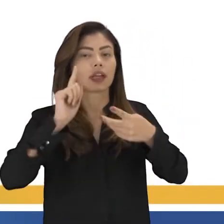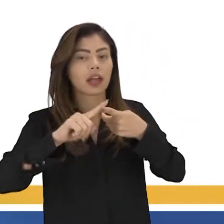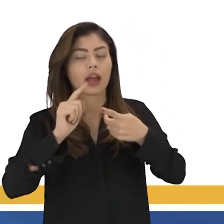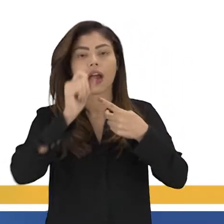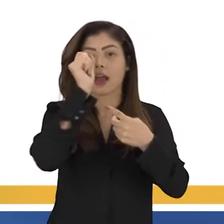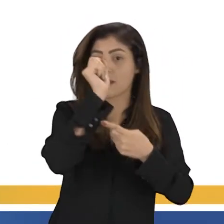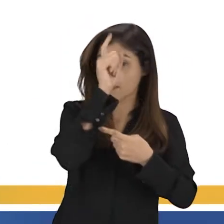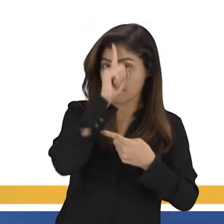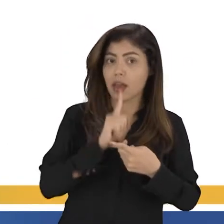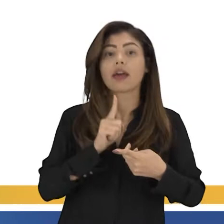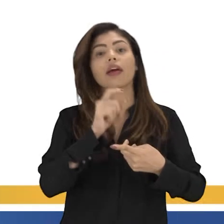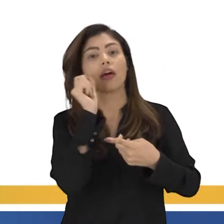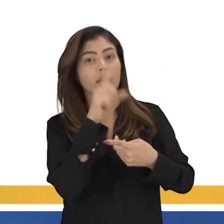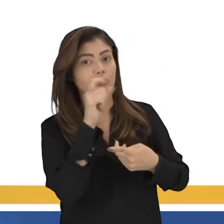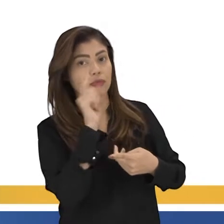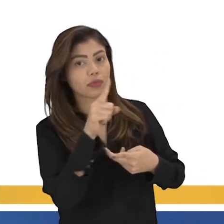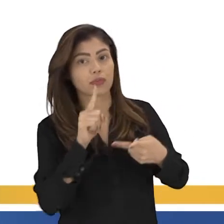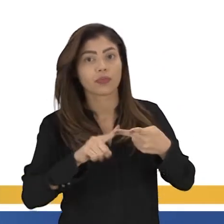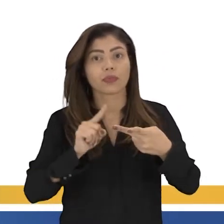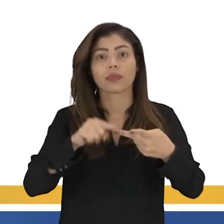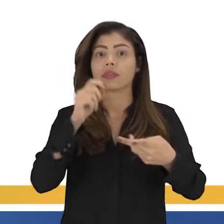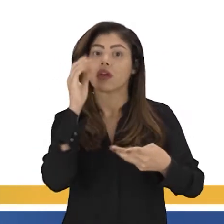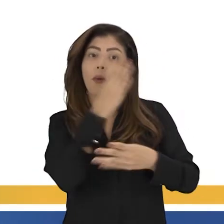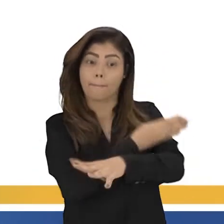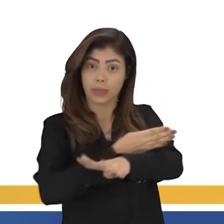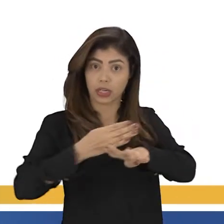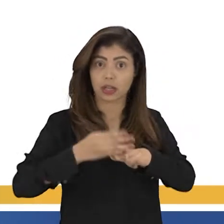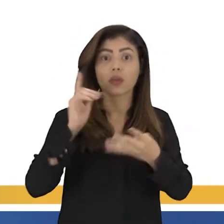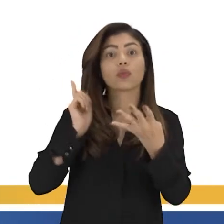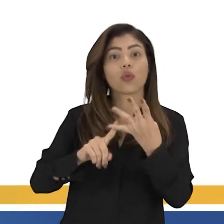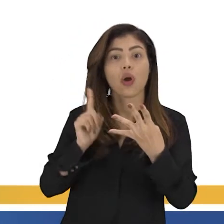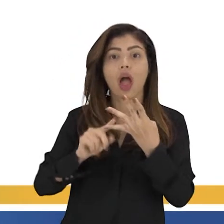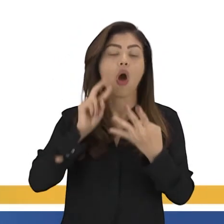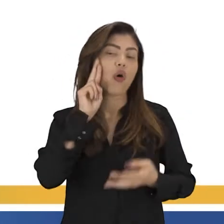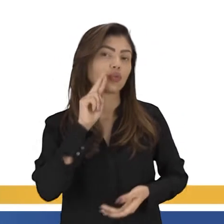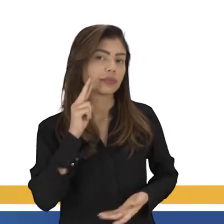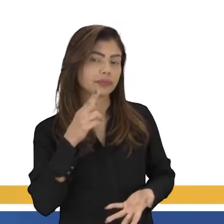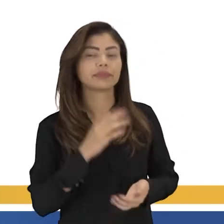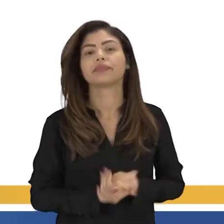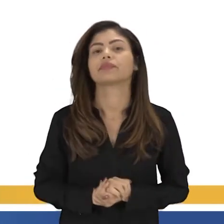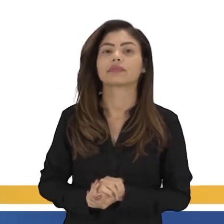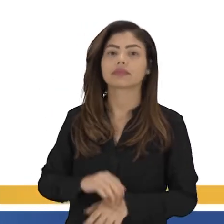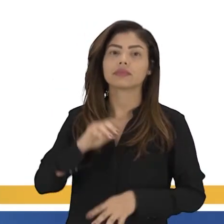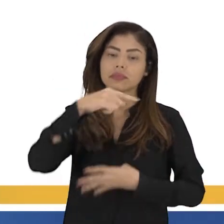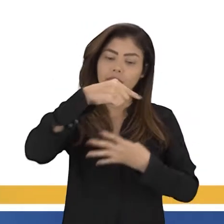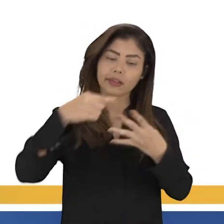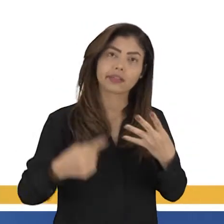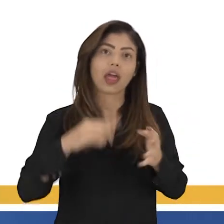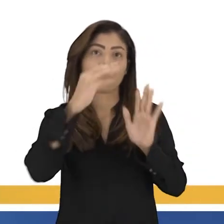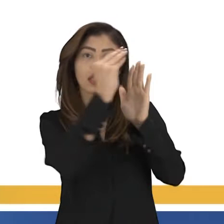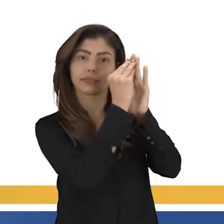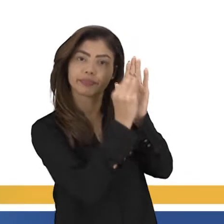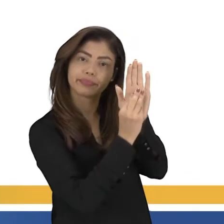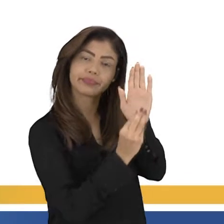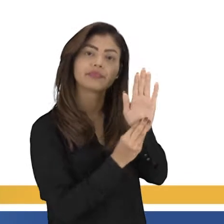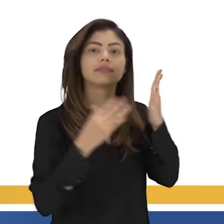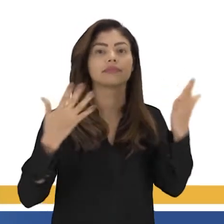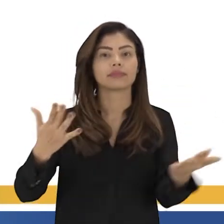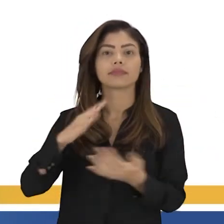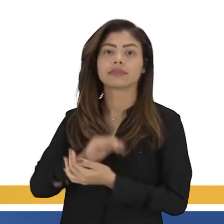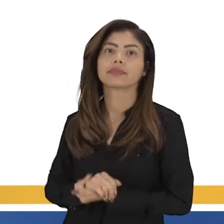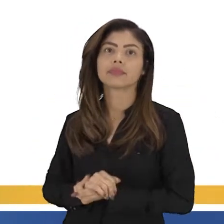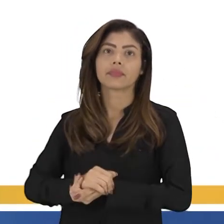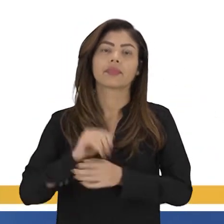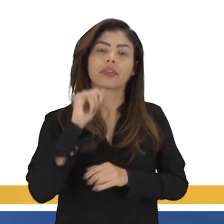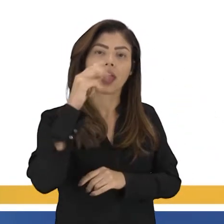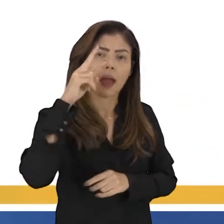caderno amarelo, o caderno azul, o caderno branco e o caderno rosa. Então tem essas instruções na capa,